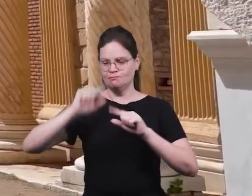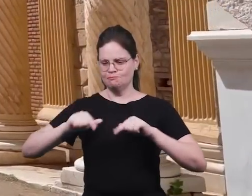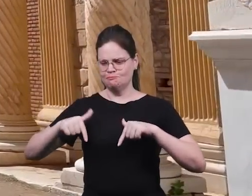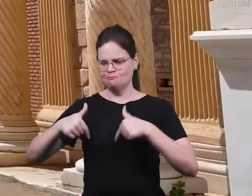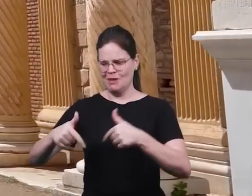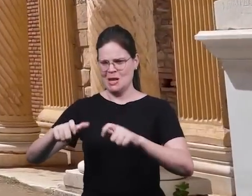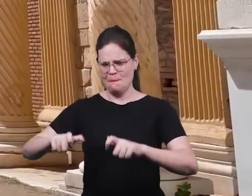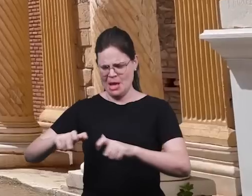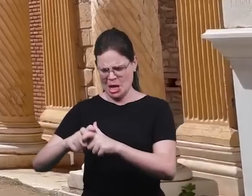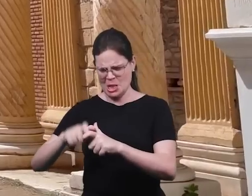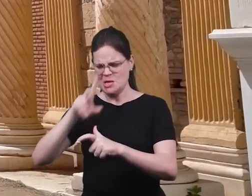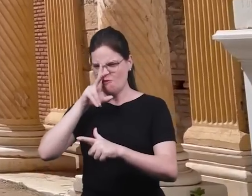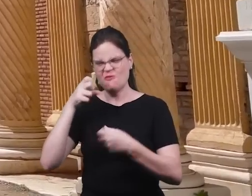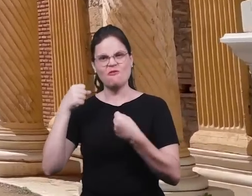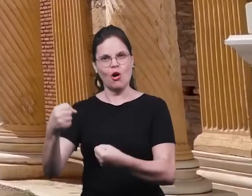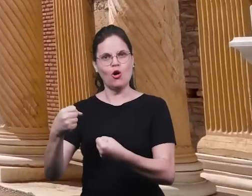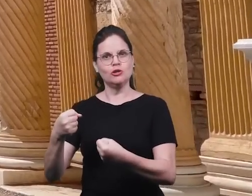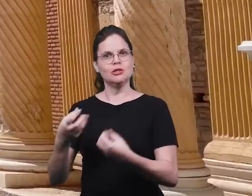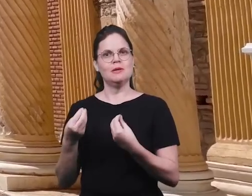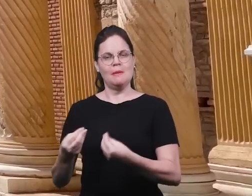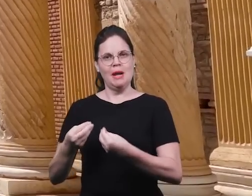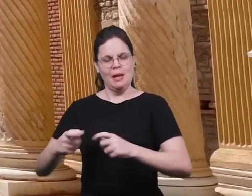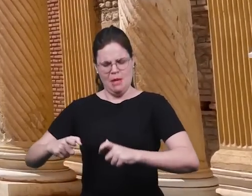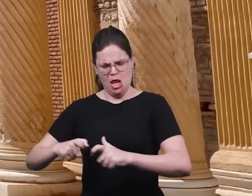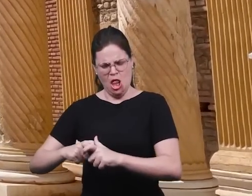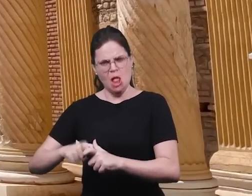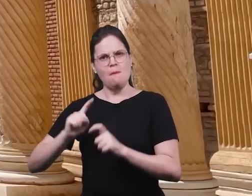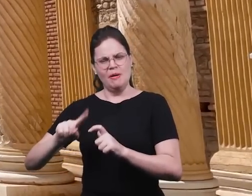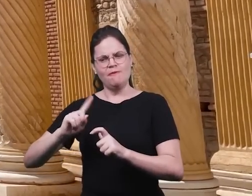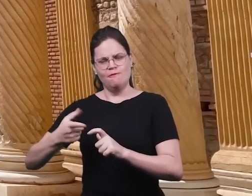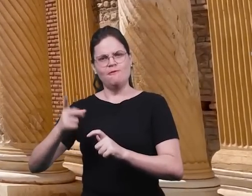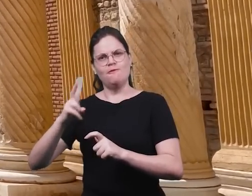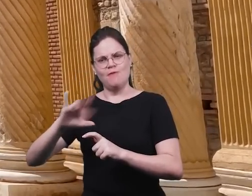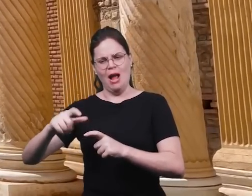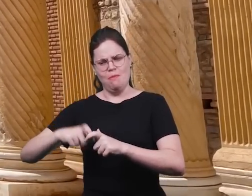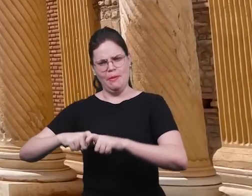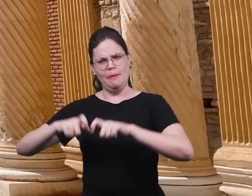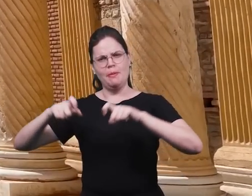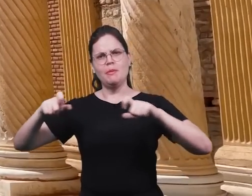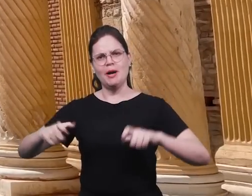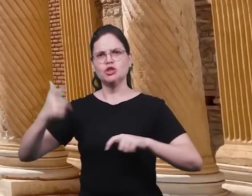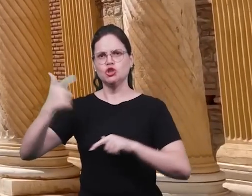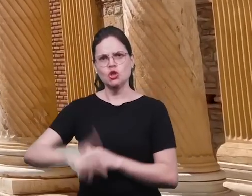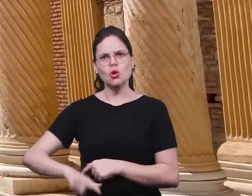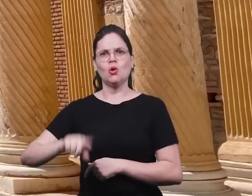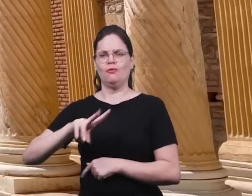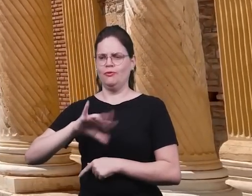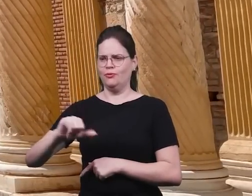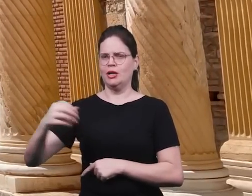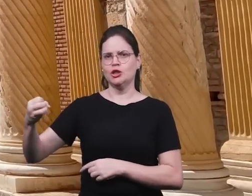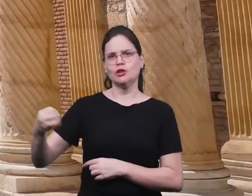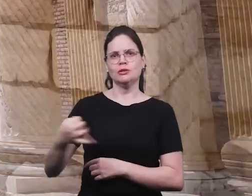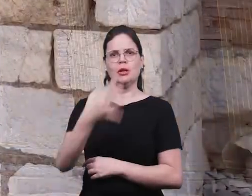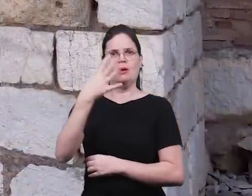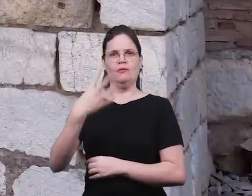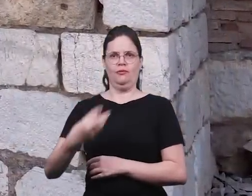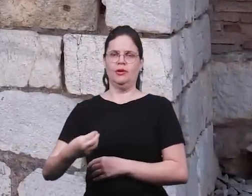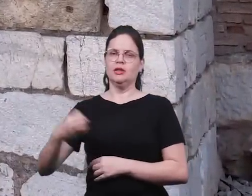igreja para recomeçar, dar início a uma nova fase do